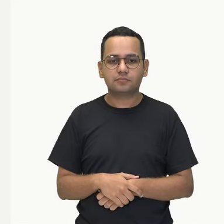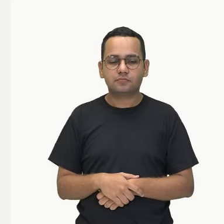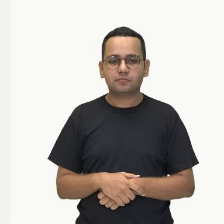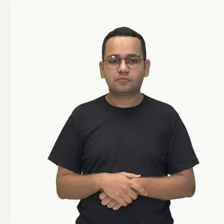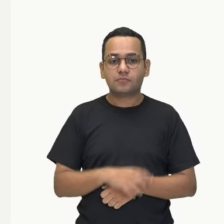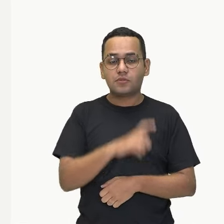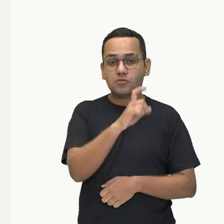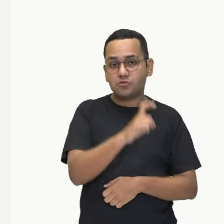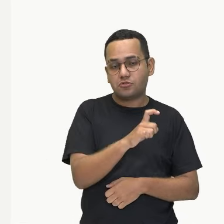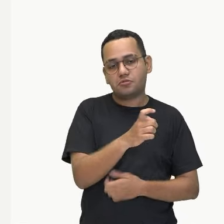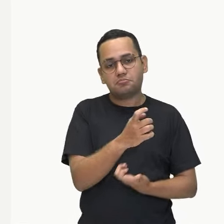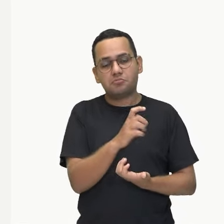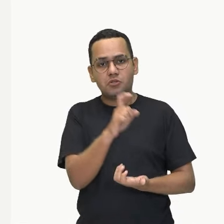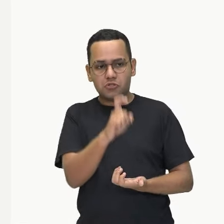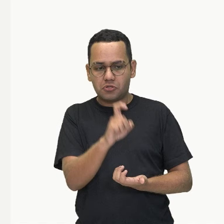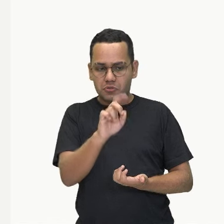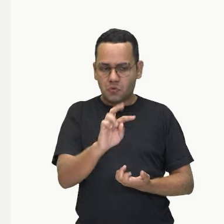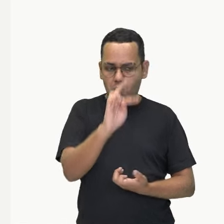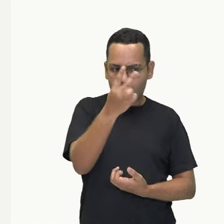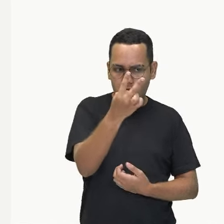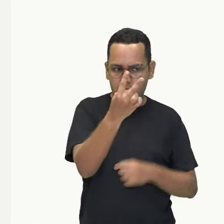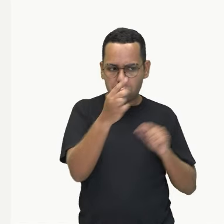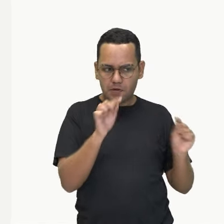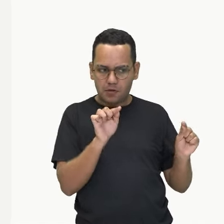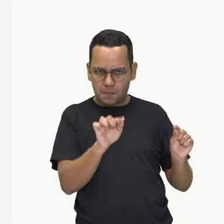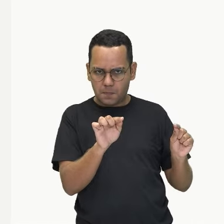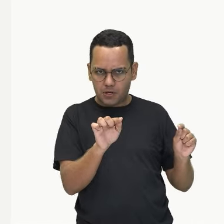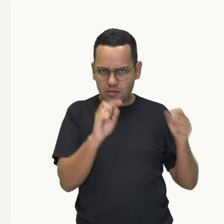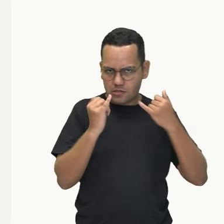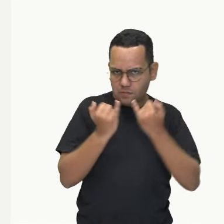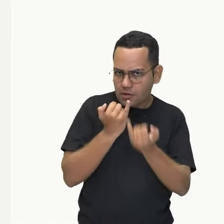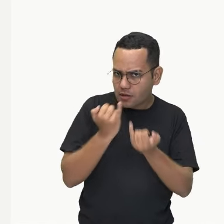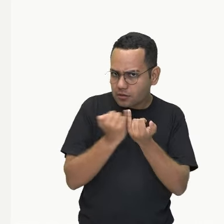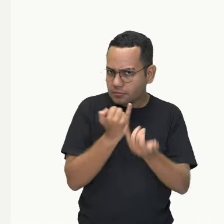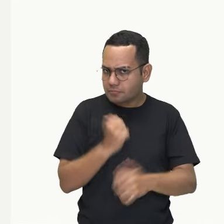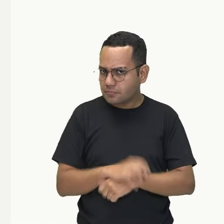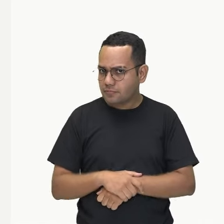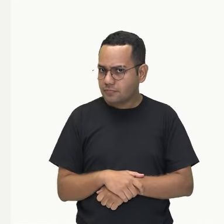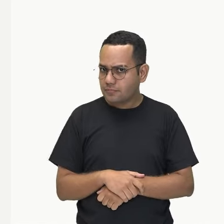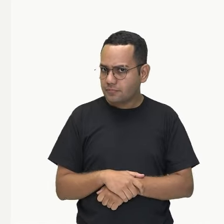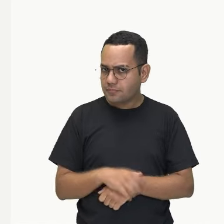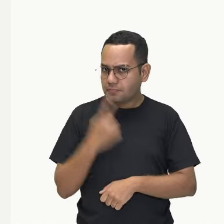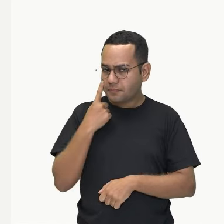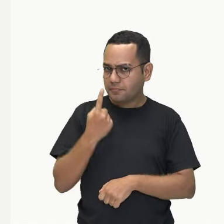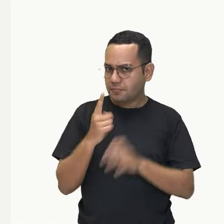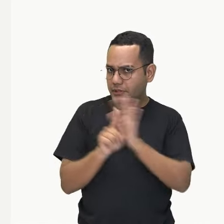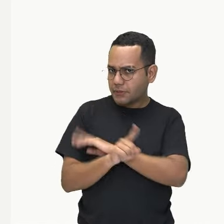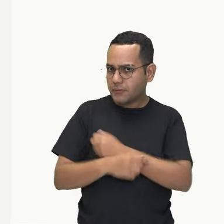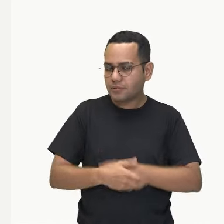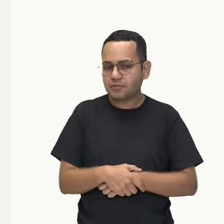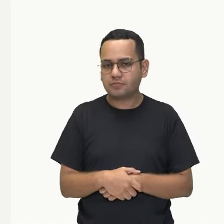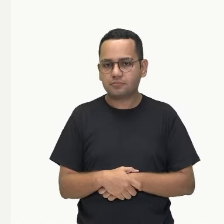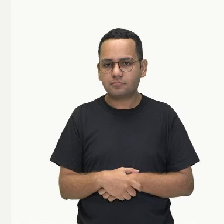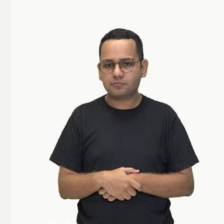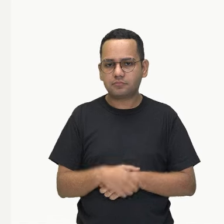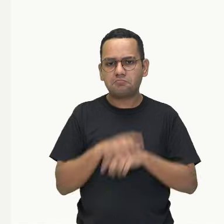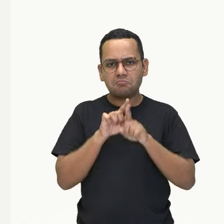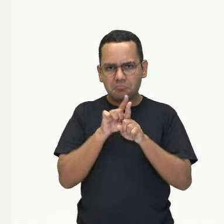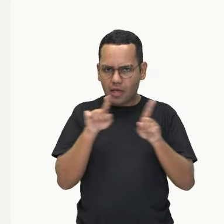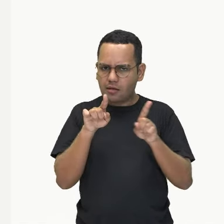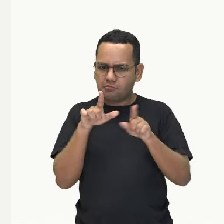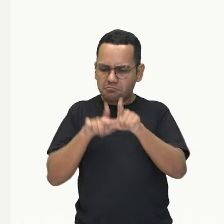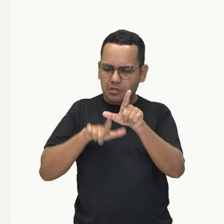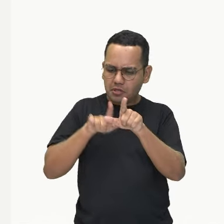quadrado, são semelhantes? Ó, é a mesma variável?